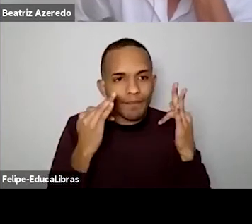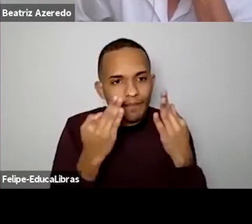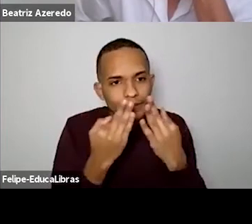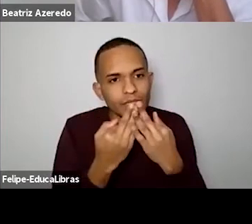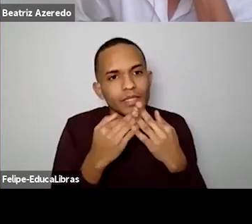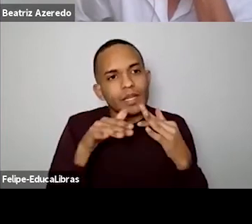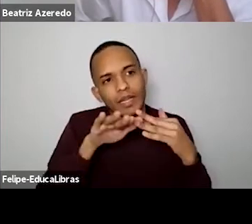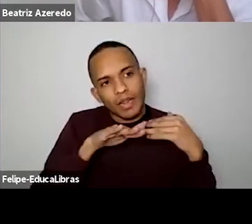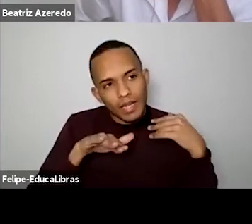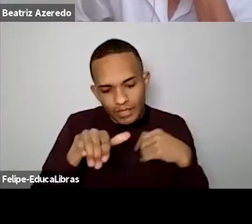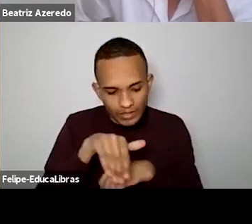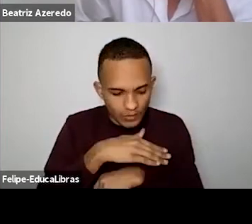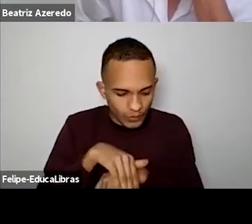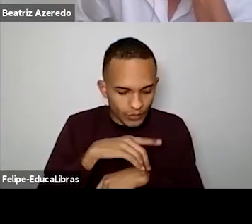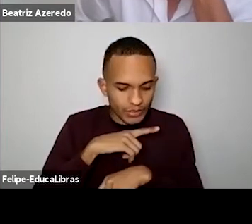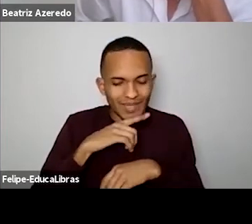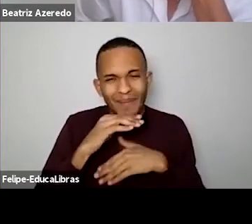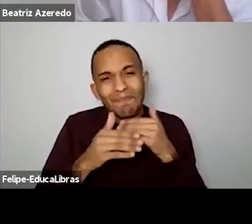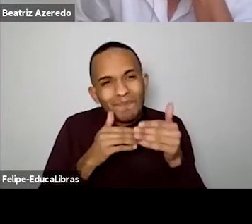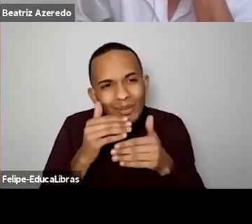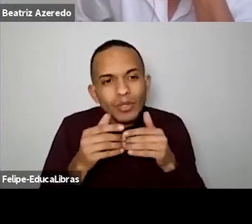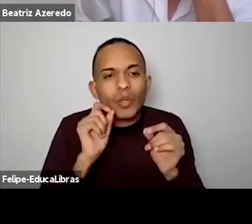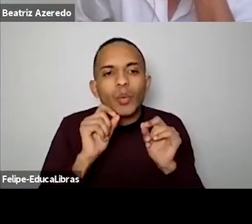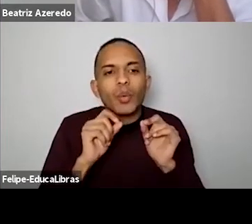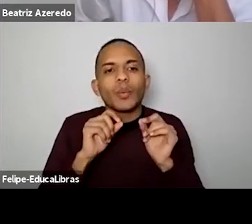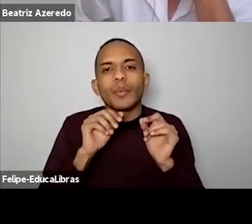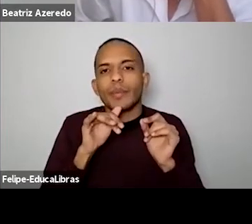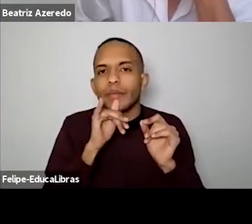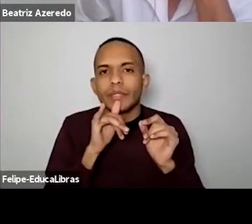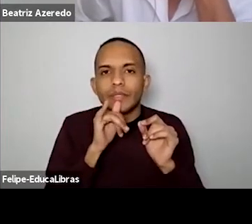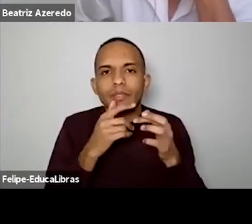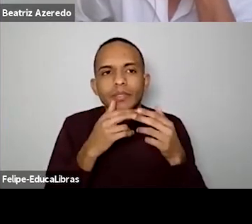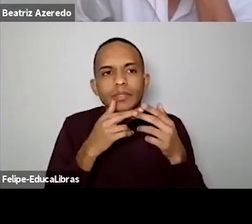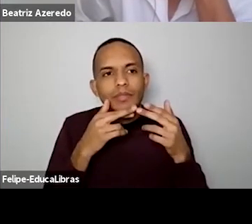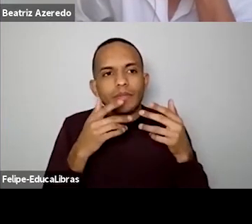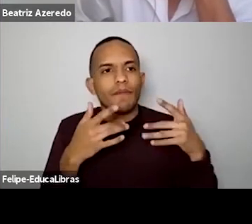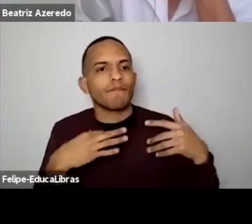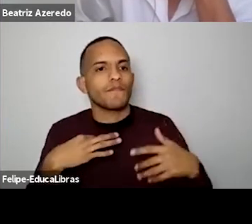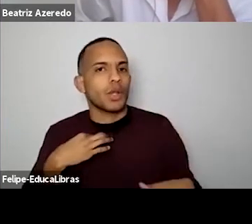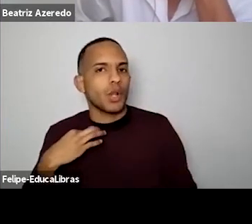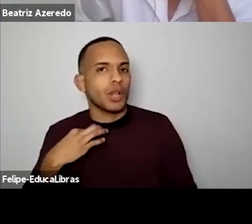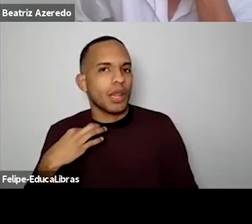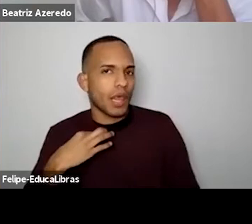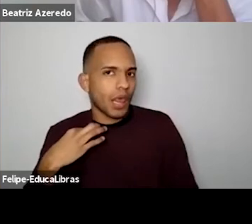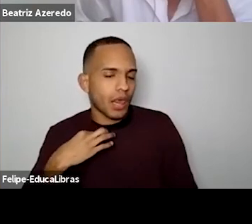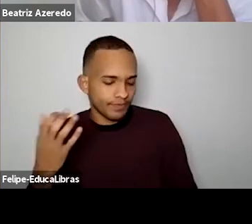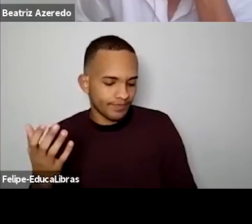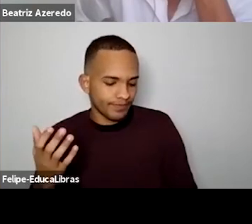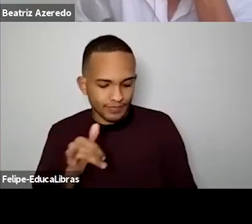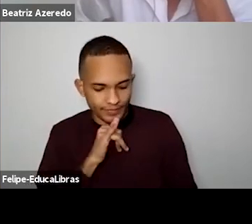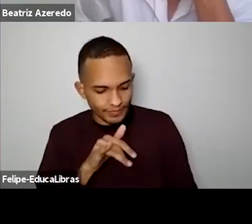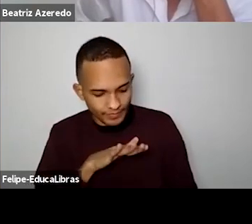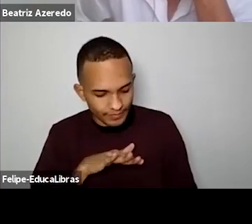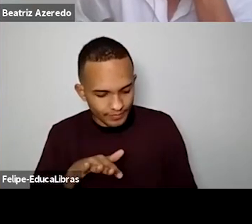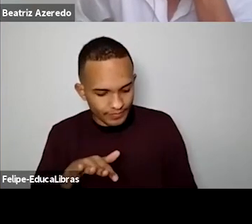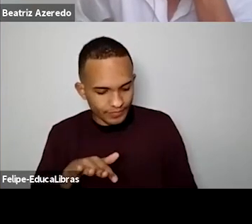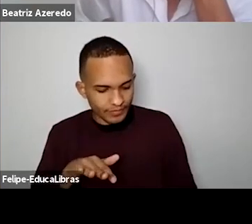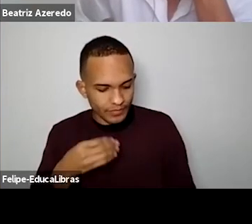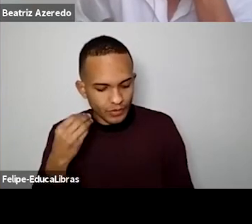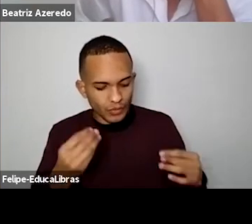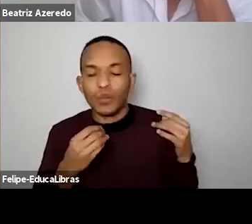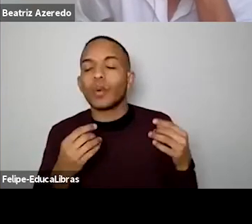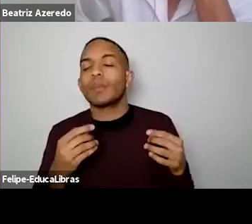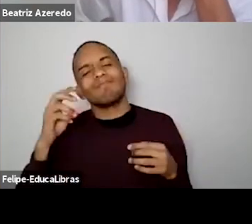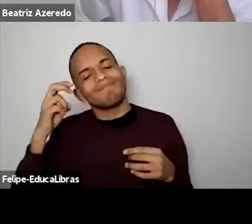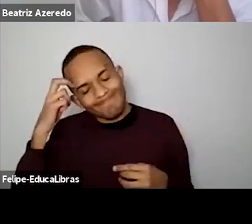gente tem um processo muito forte de colocar os nossos alunos como voluntariado, né, em ações com a expertise deles,